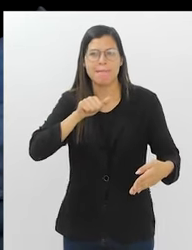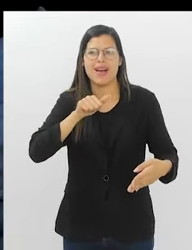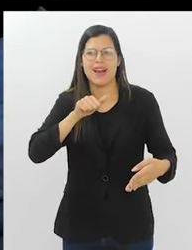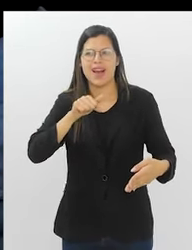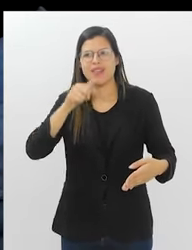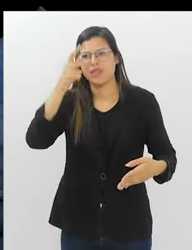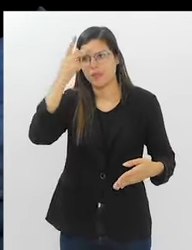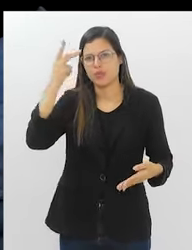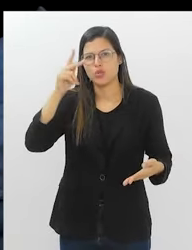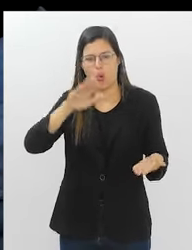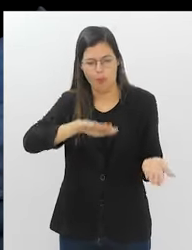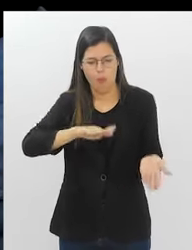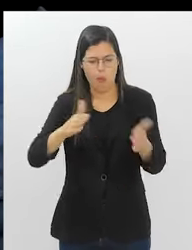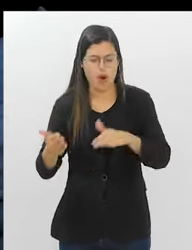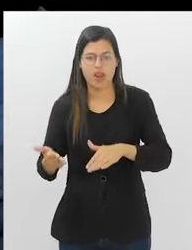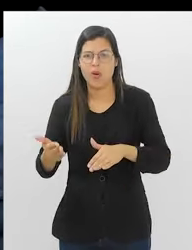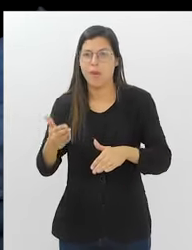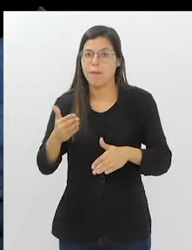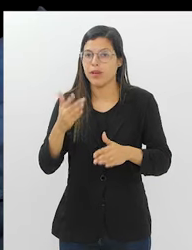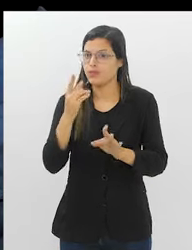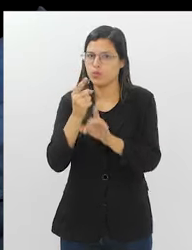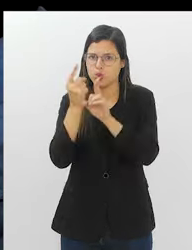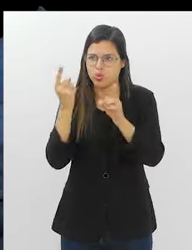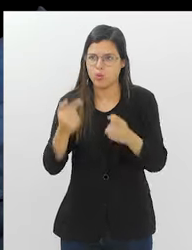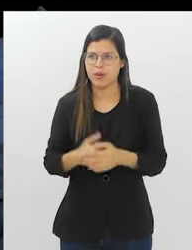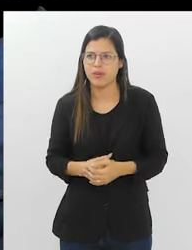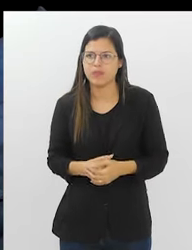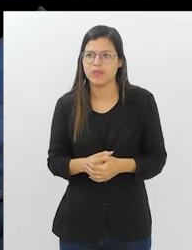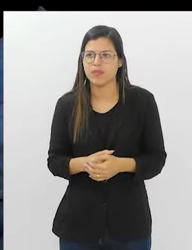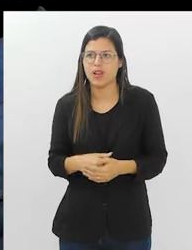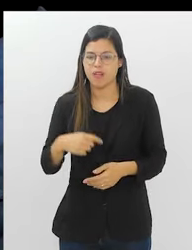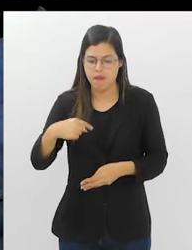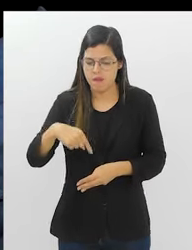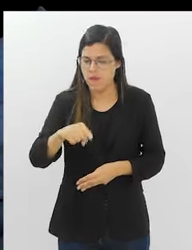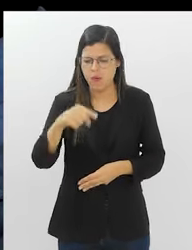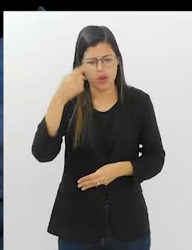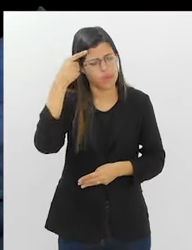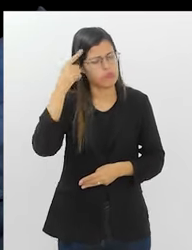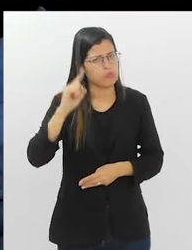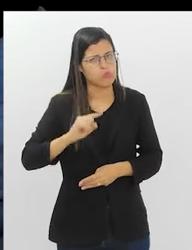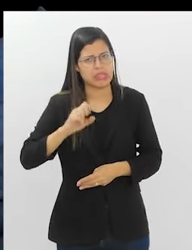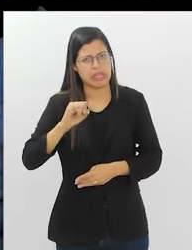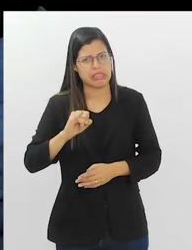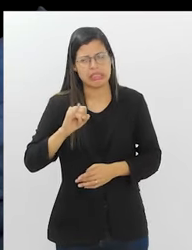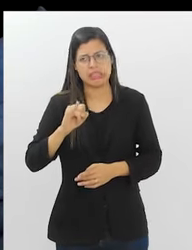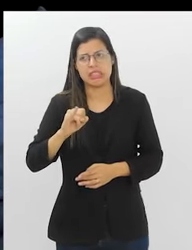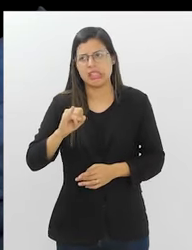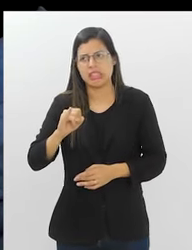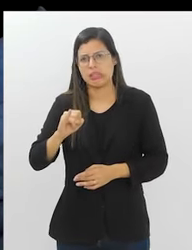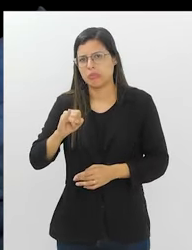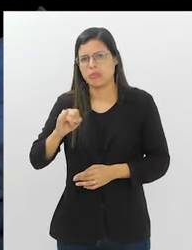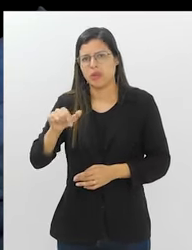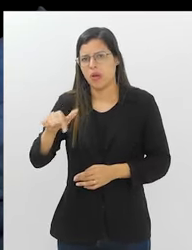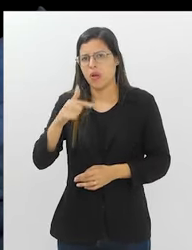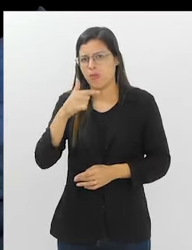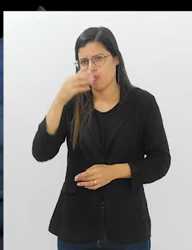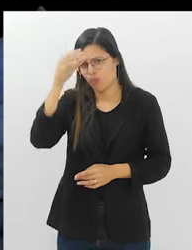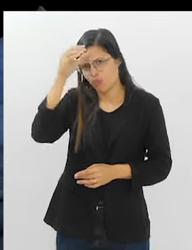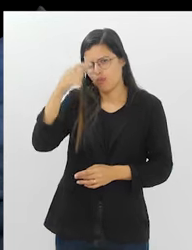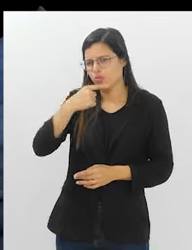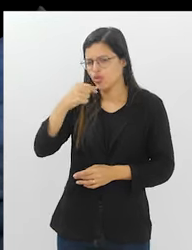está... Bem, ela foi, não sei se foi ele, mas alguém